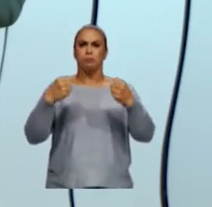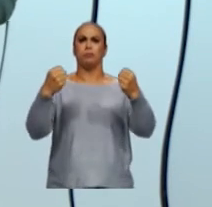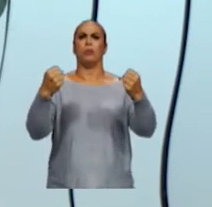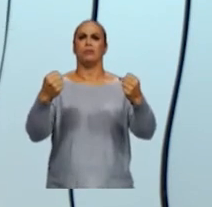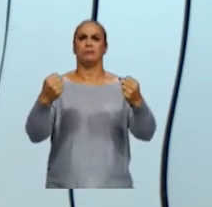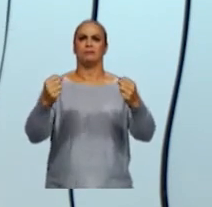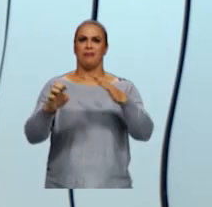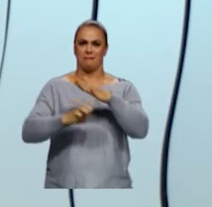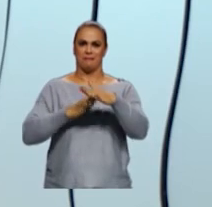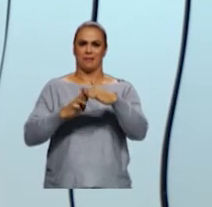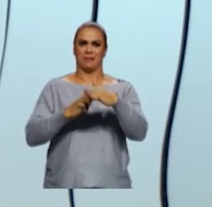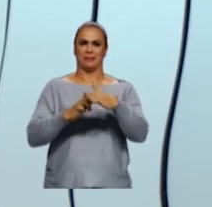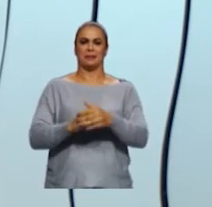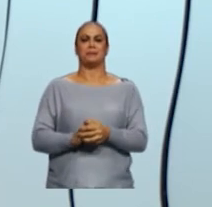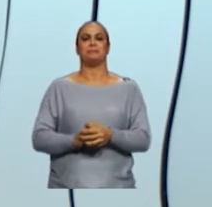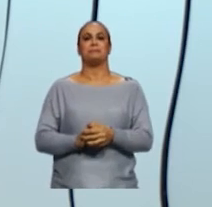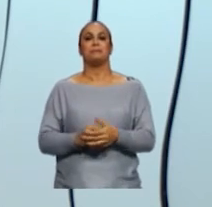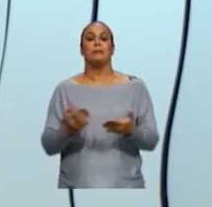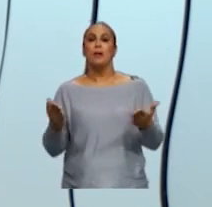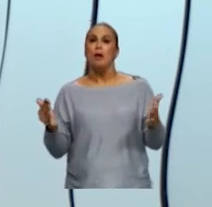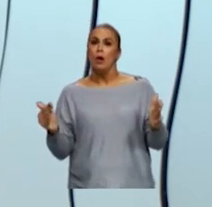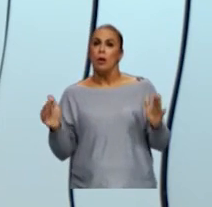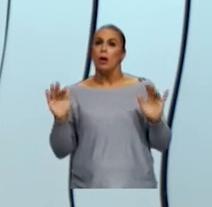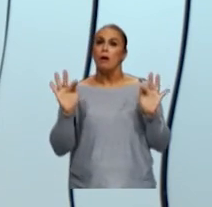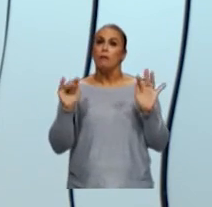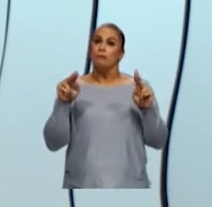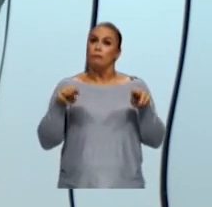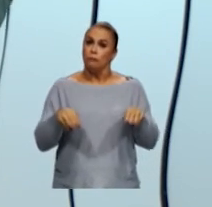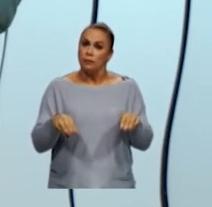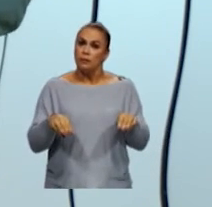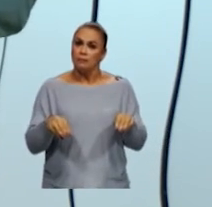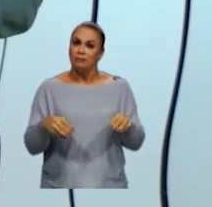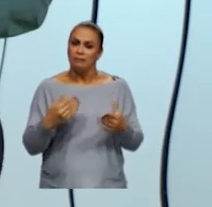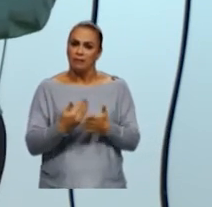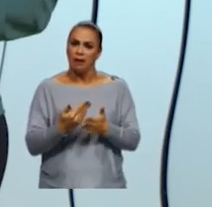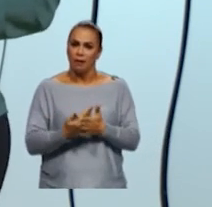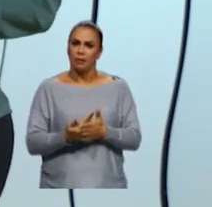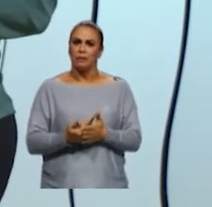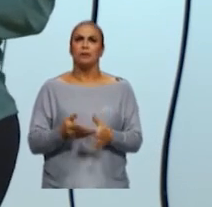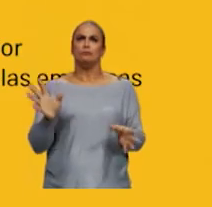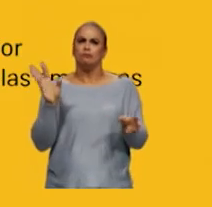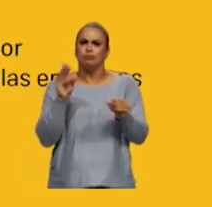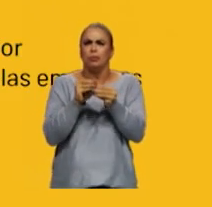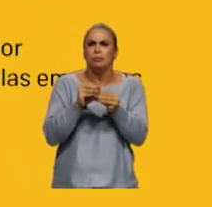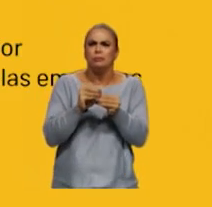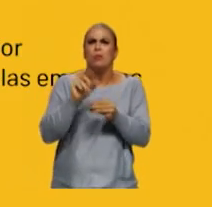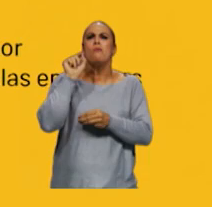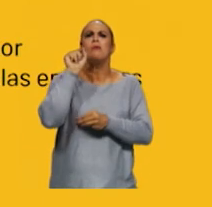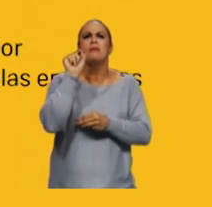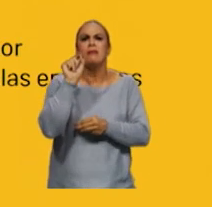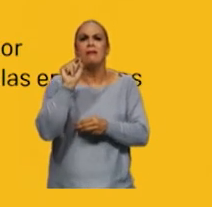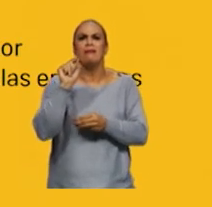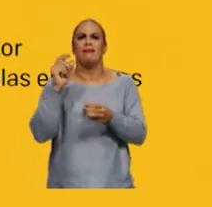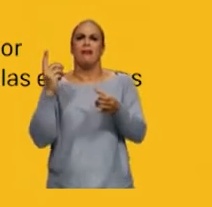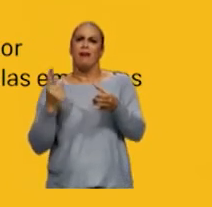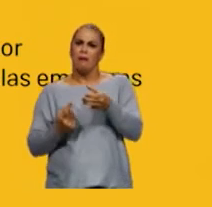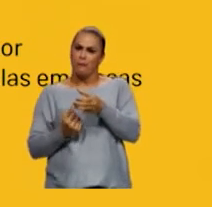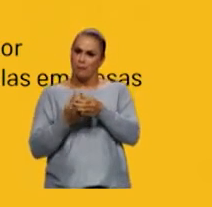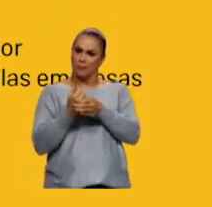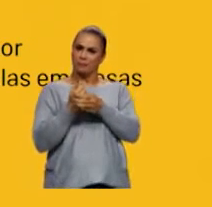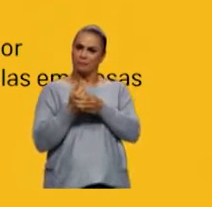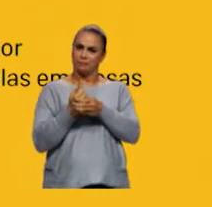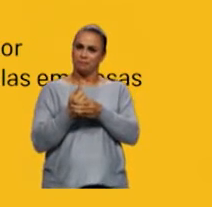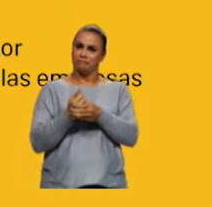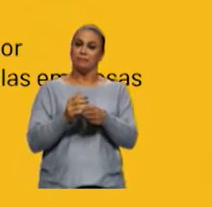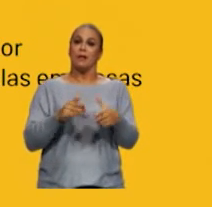ao final da nossa aula, vamos recapitular comigo o capitalismo financeiro? Então, a gente hoje